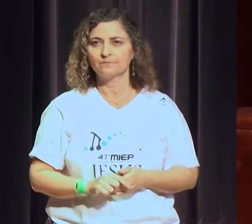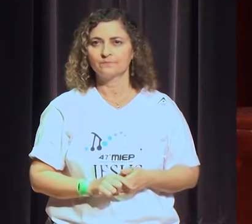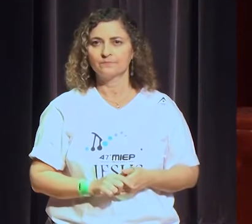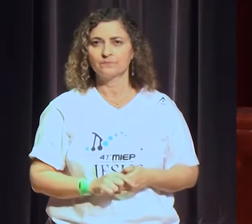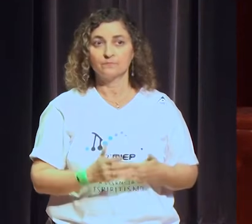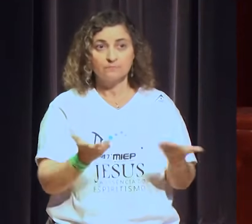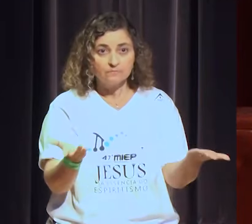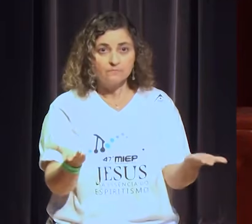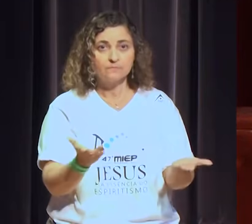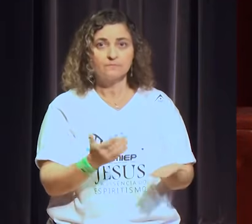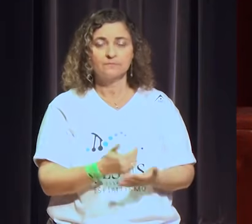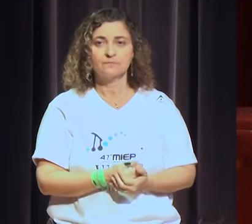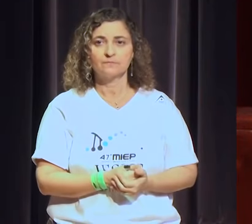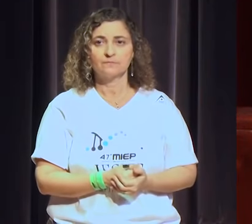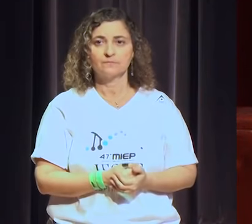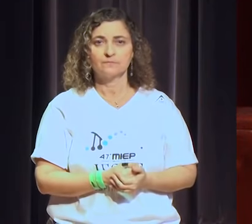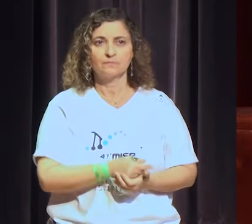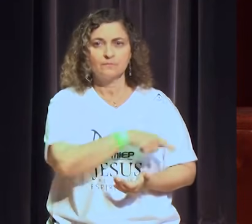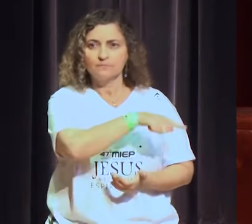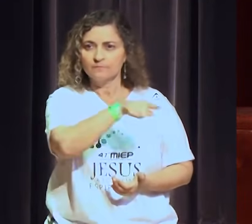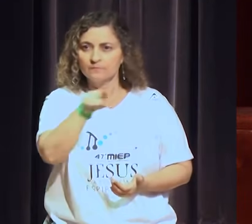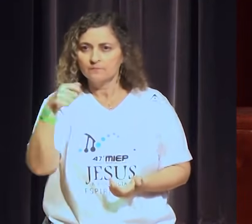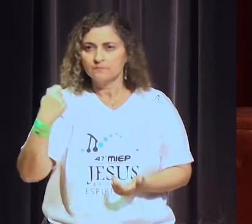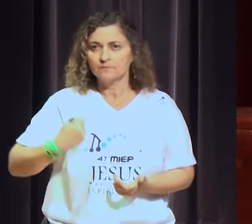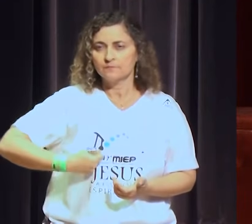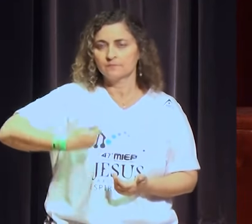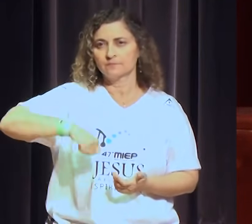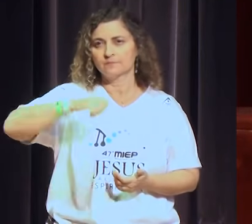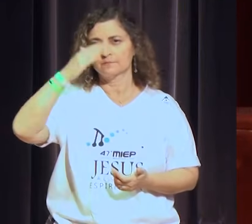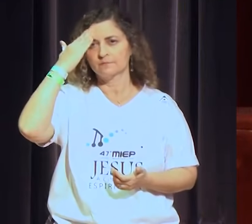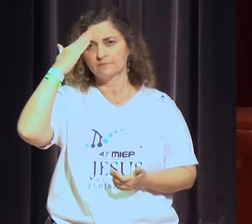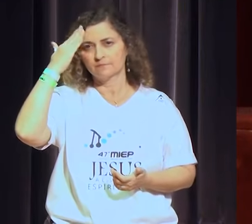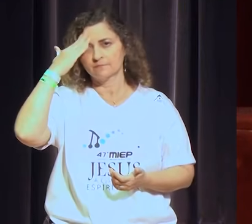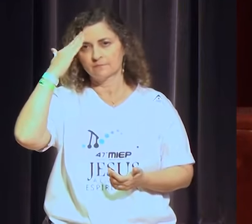Não é isso. Vamos entender isso.